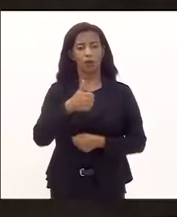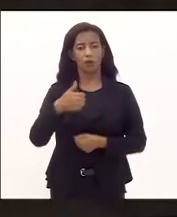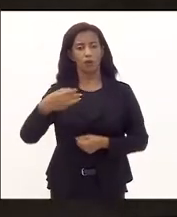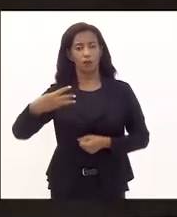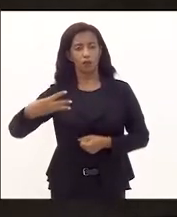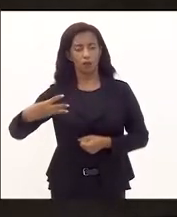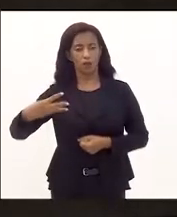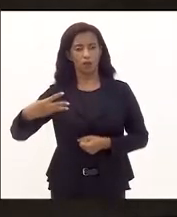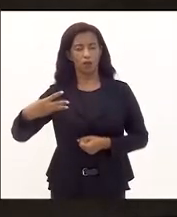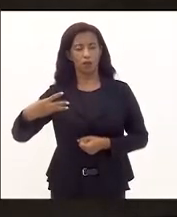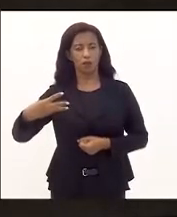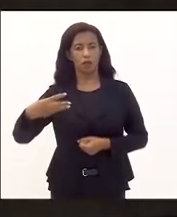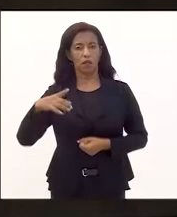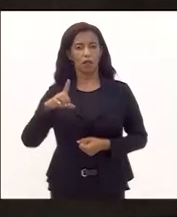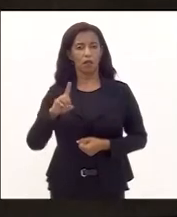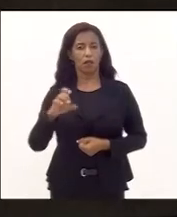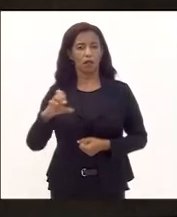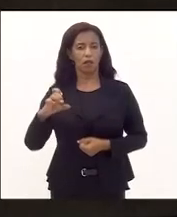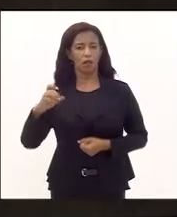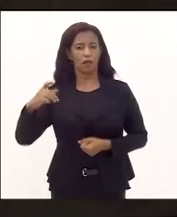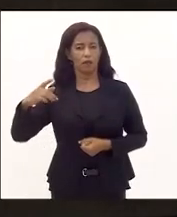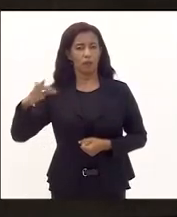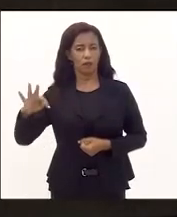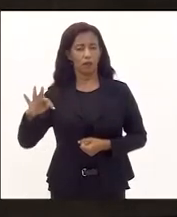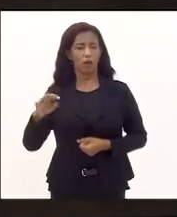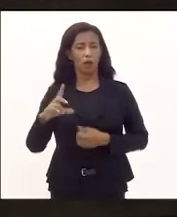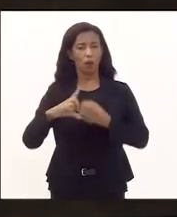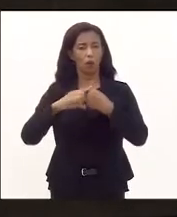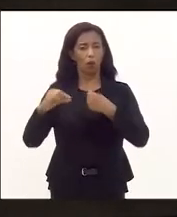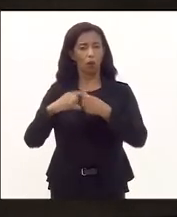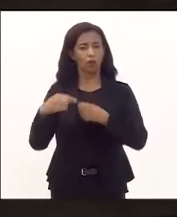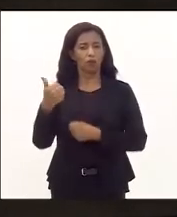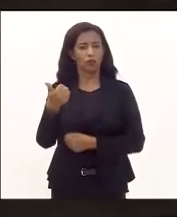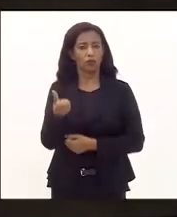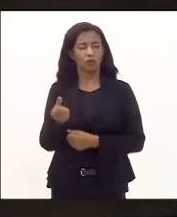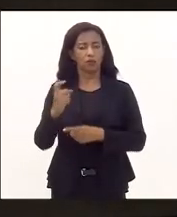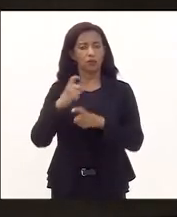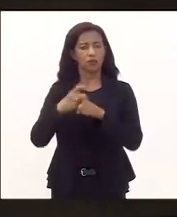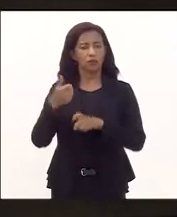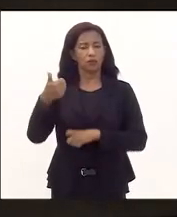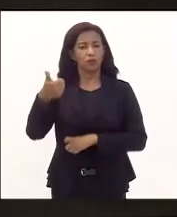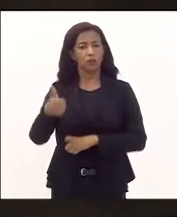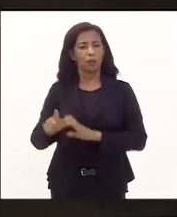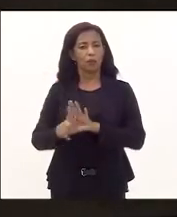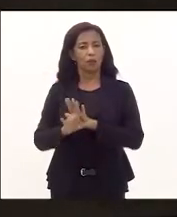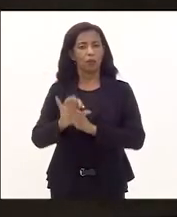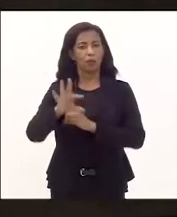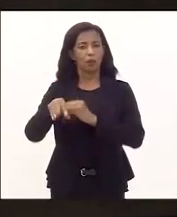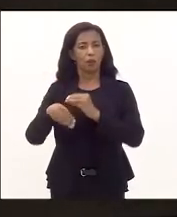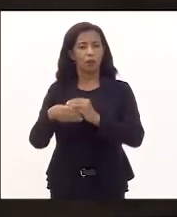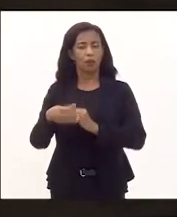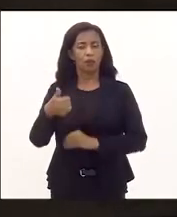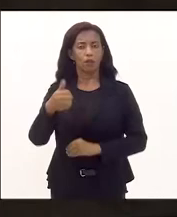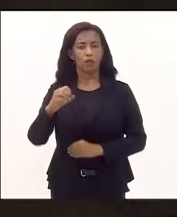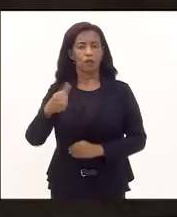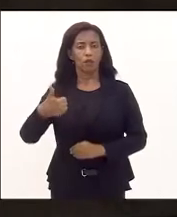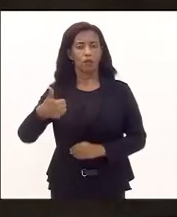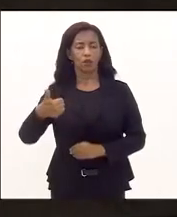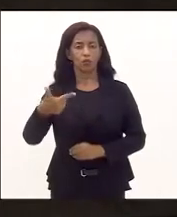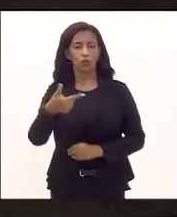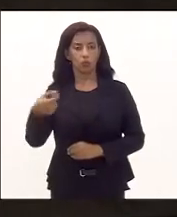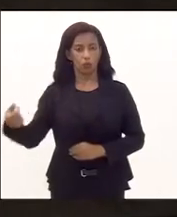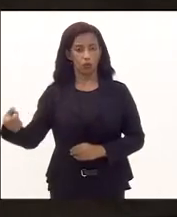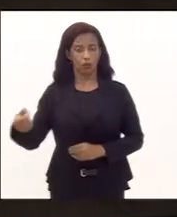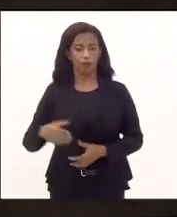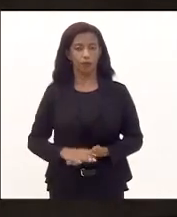113 da DCT, bem como o artigo 16, inciso 1º, da Lei Complementar 101 de